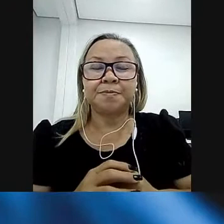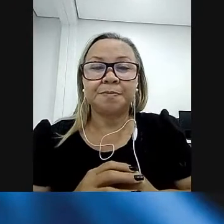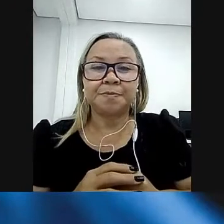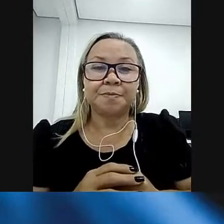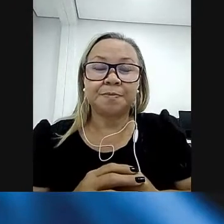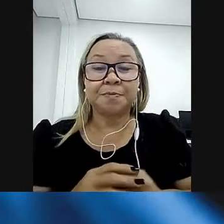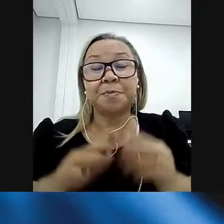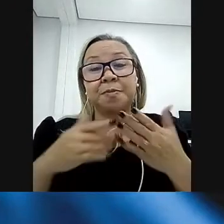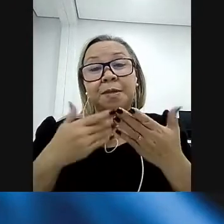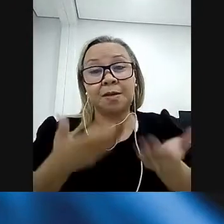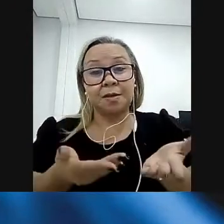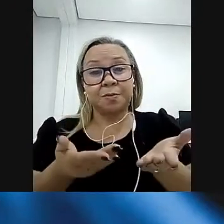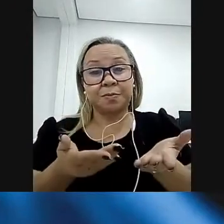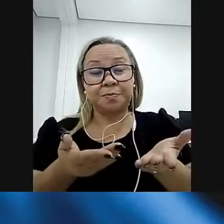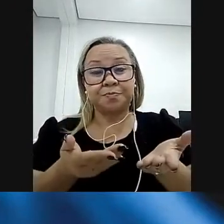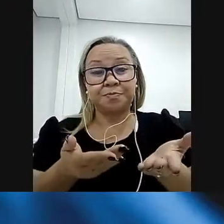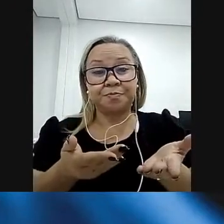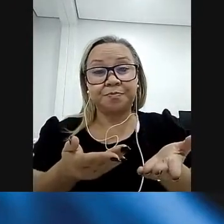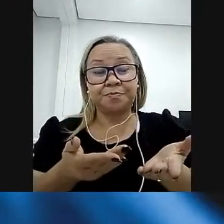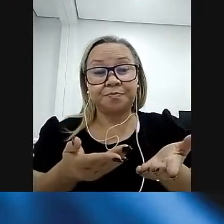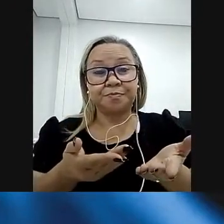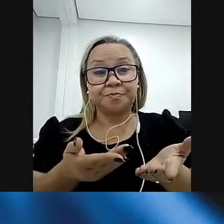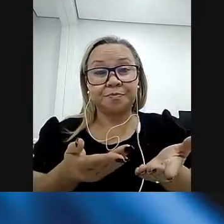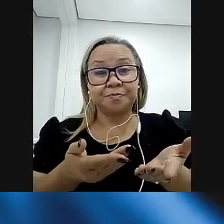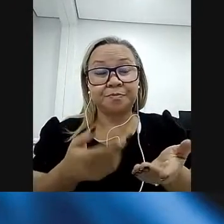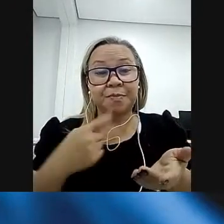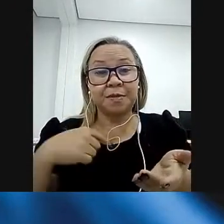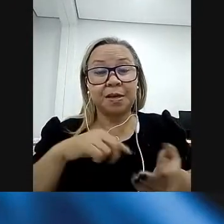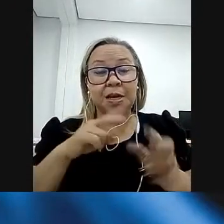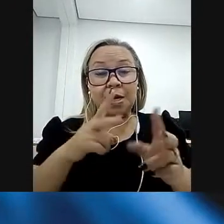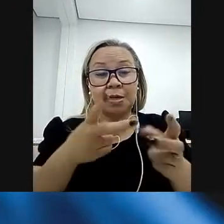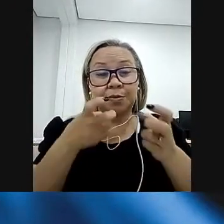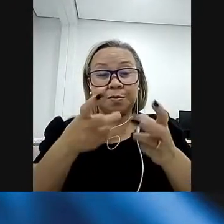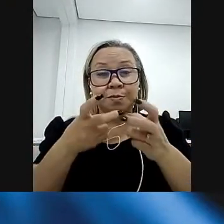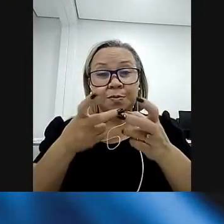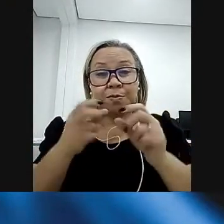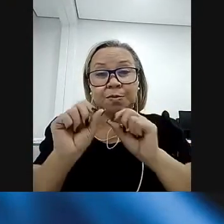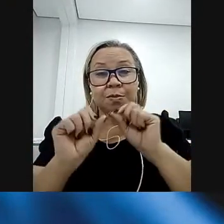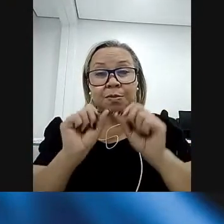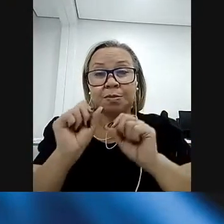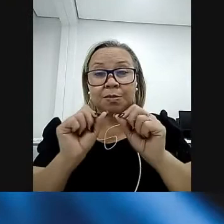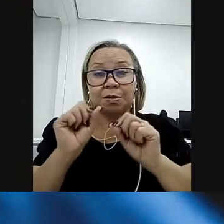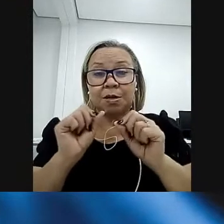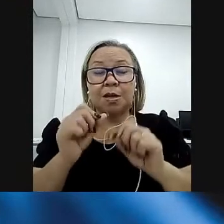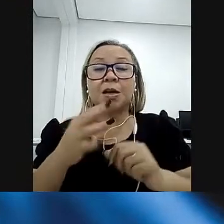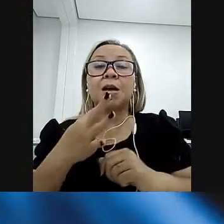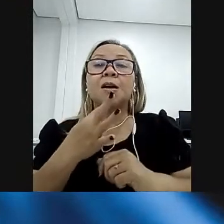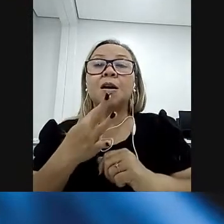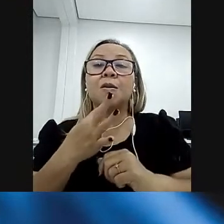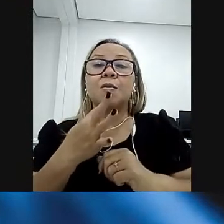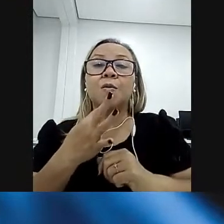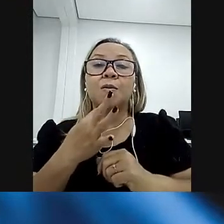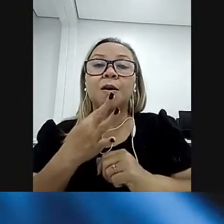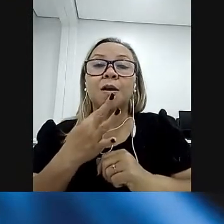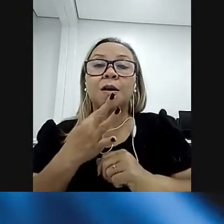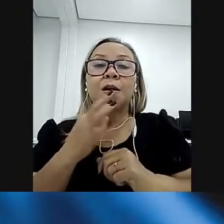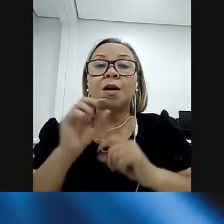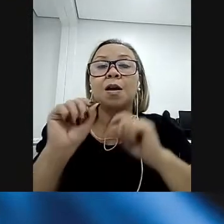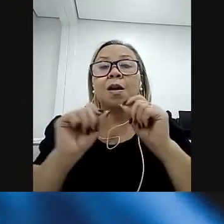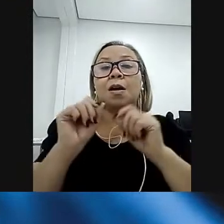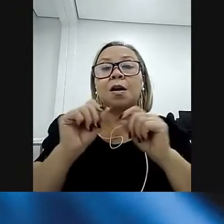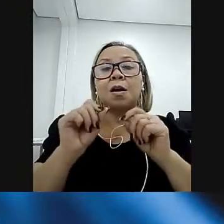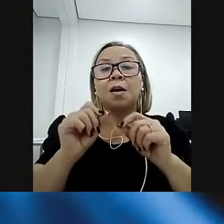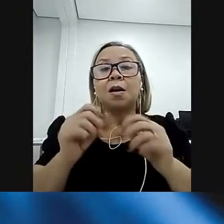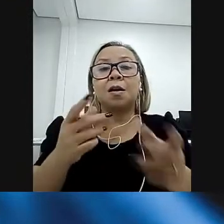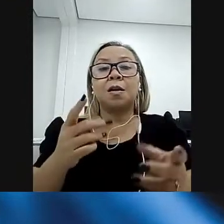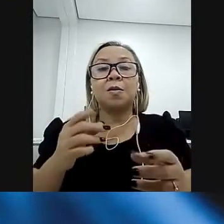Então, a gente vê que percebe quem conhece e quem tomou contato com o trabalho